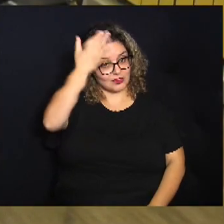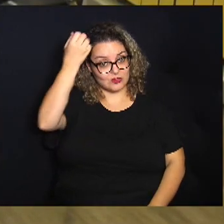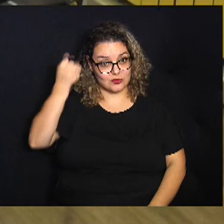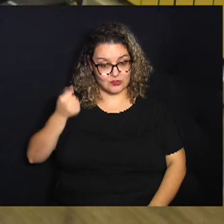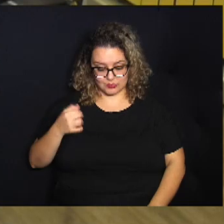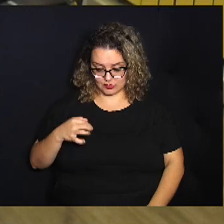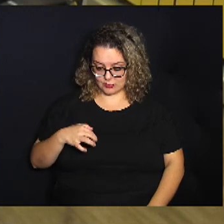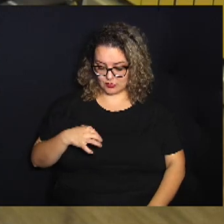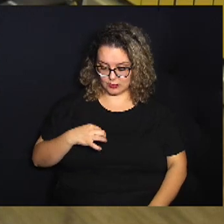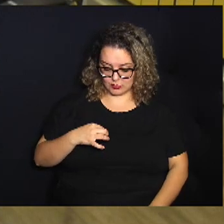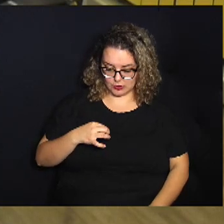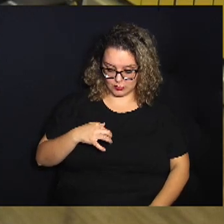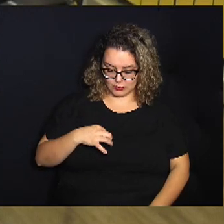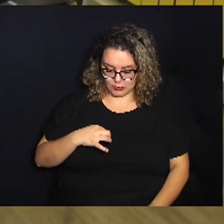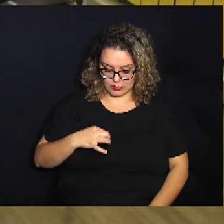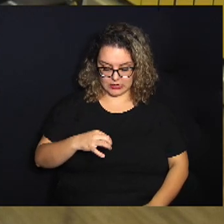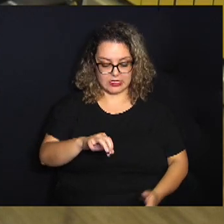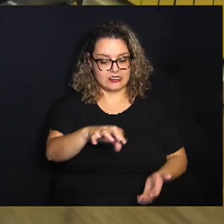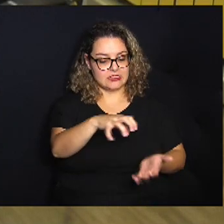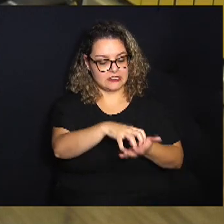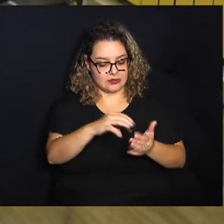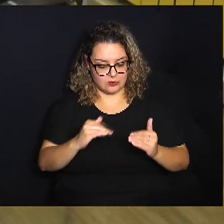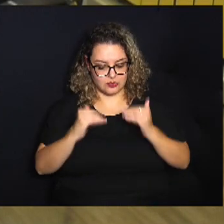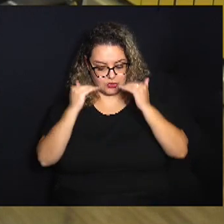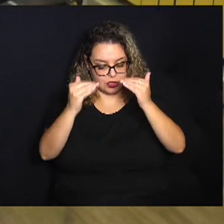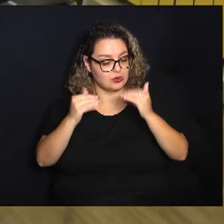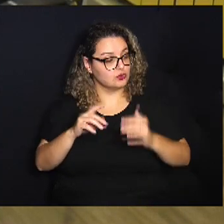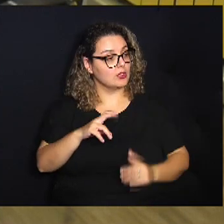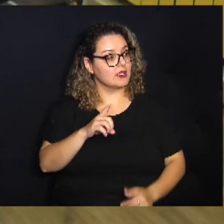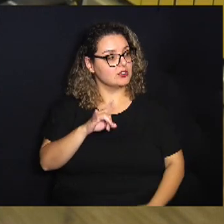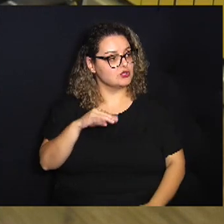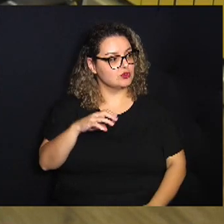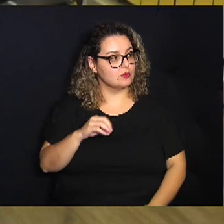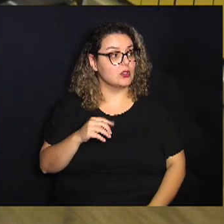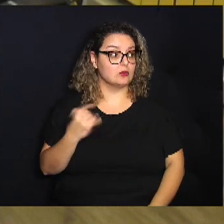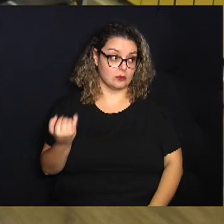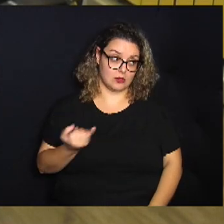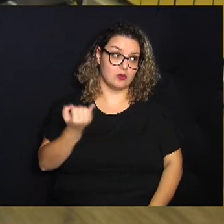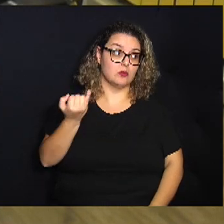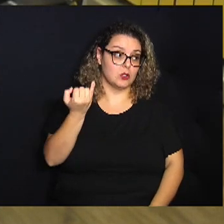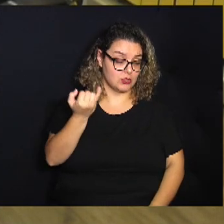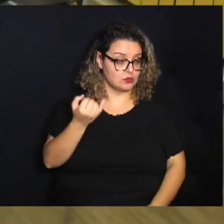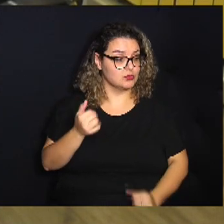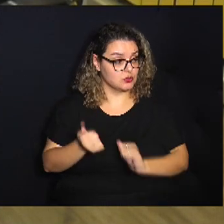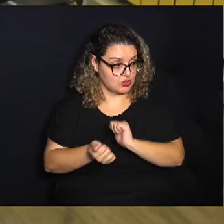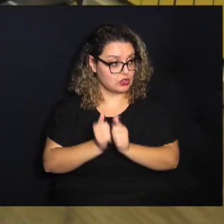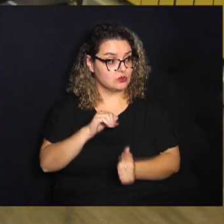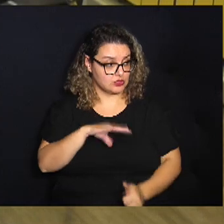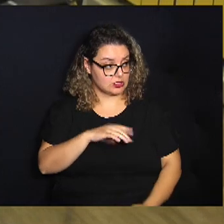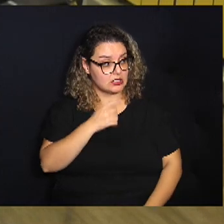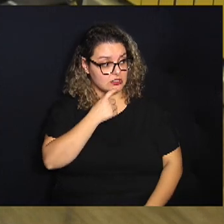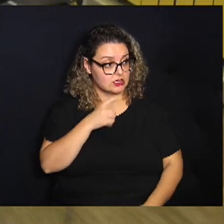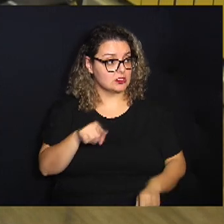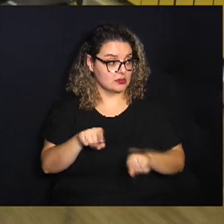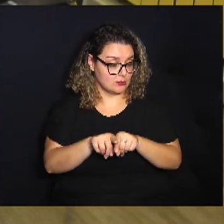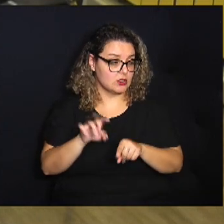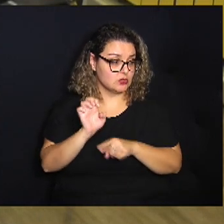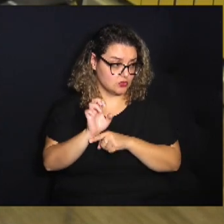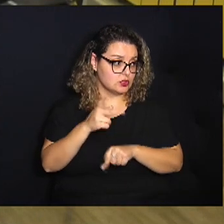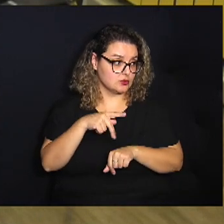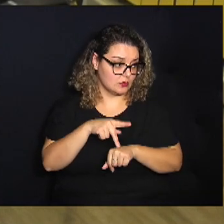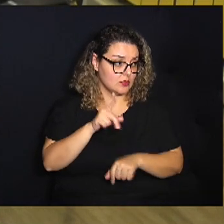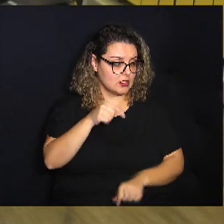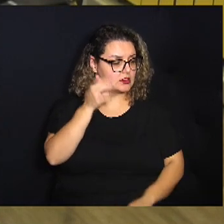Centro de Alto Rendimento daqui de Campinas. É um lugar importantíssimo para o esporte da cidade e também do estado, do país,